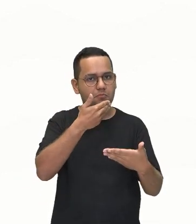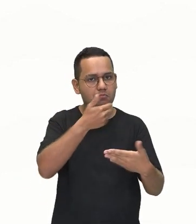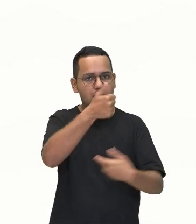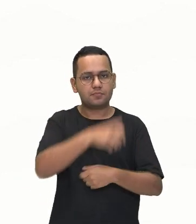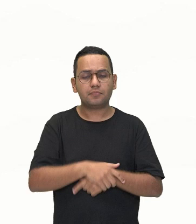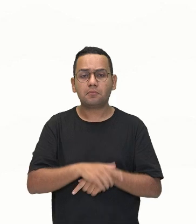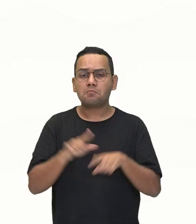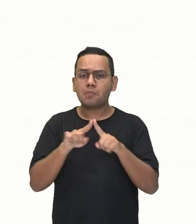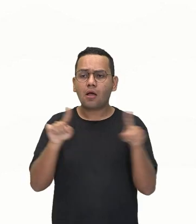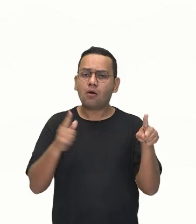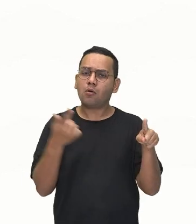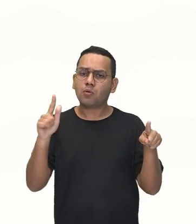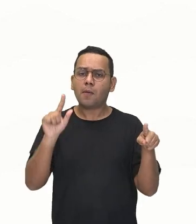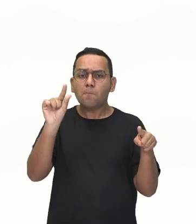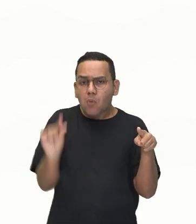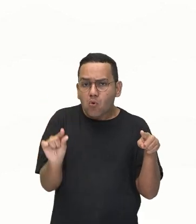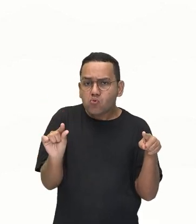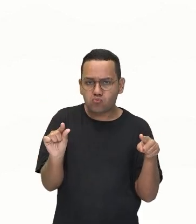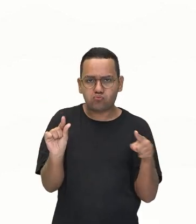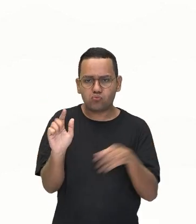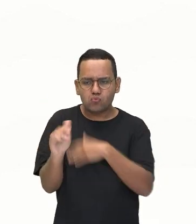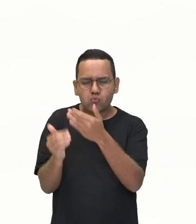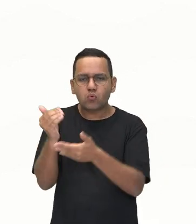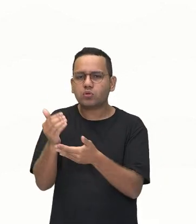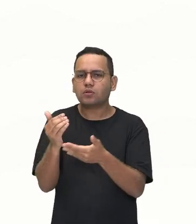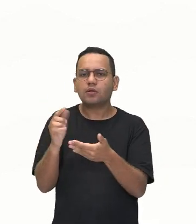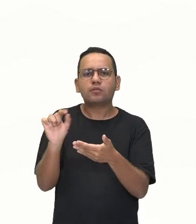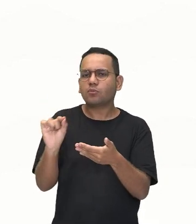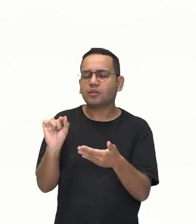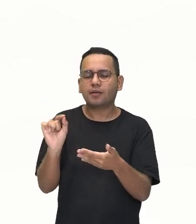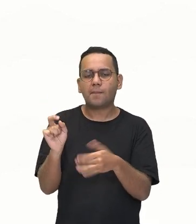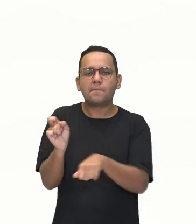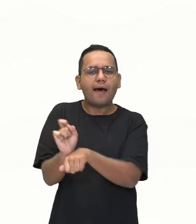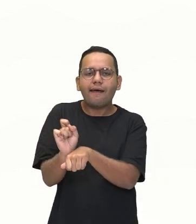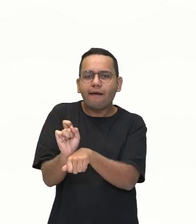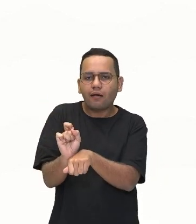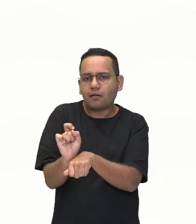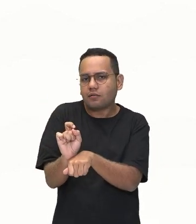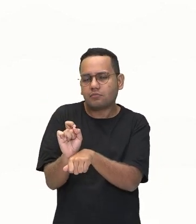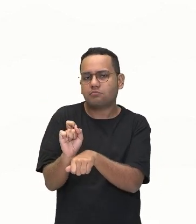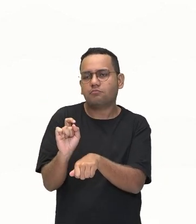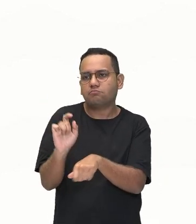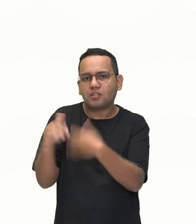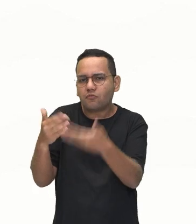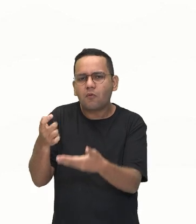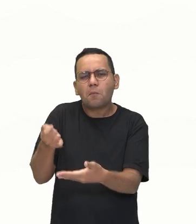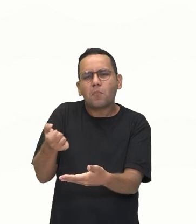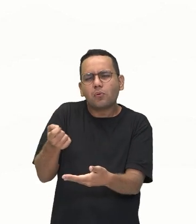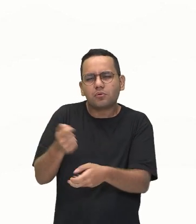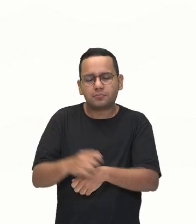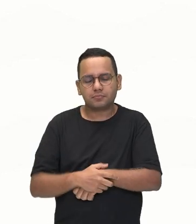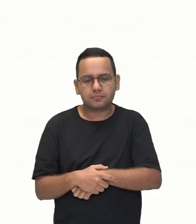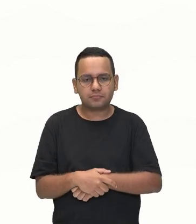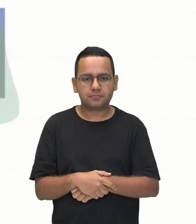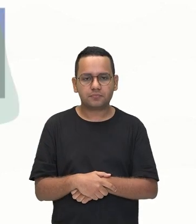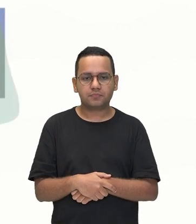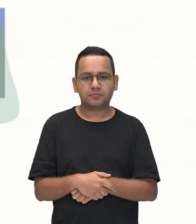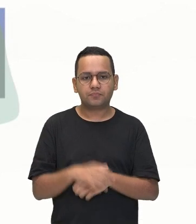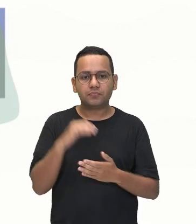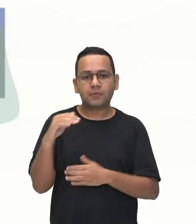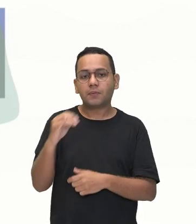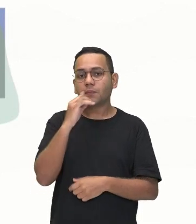pouco utilizadas se atrofiam. E é interessante notar que o caso, vejam, das